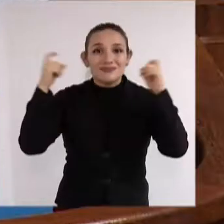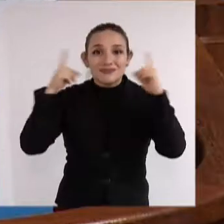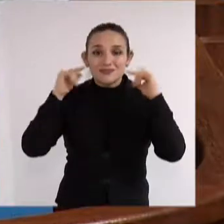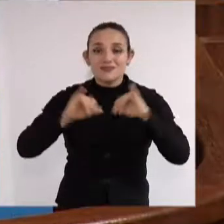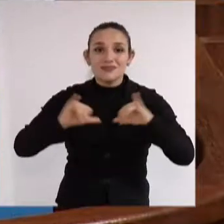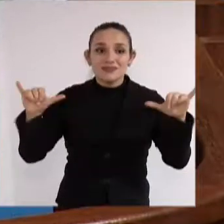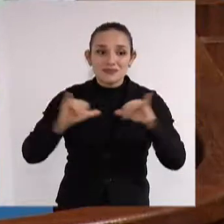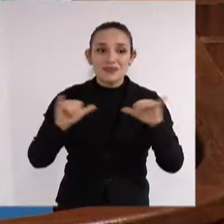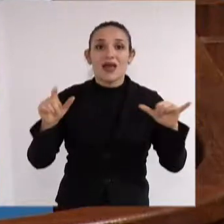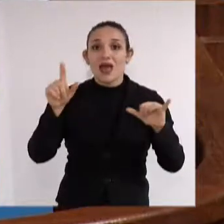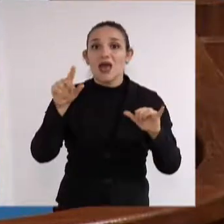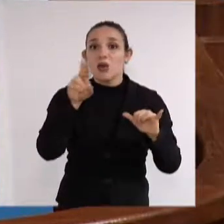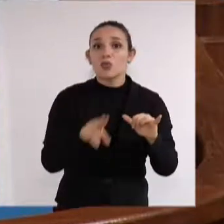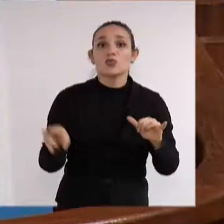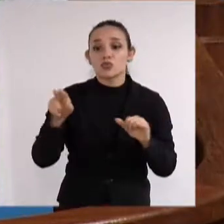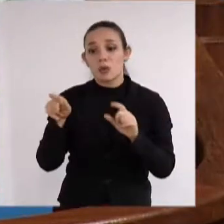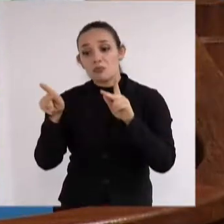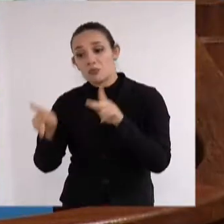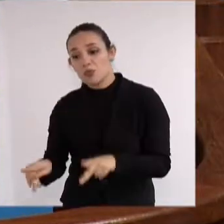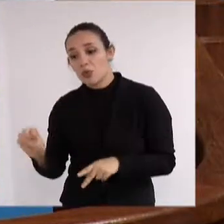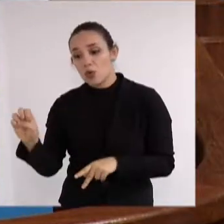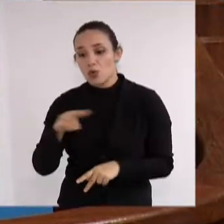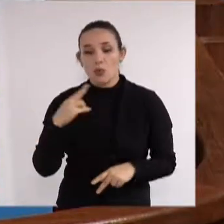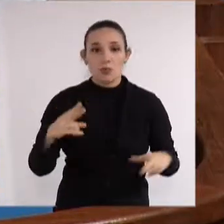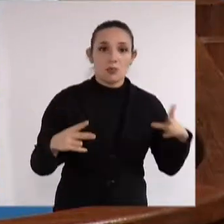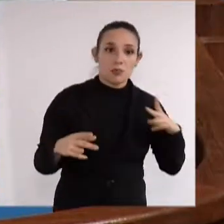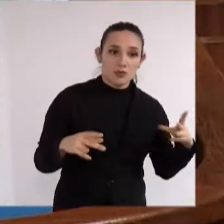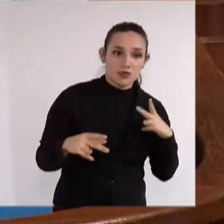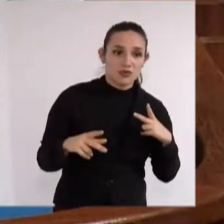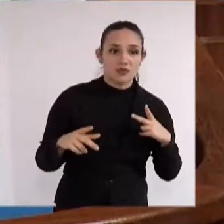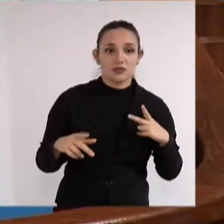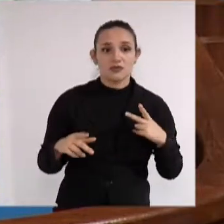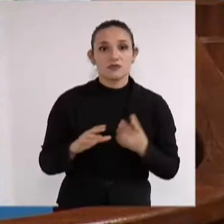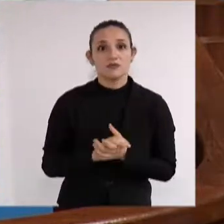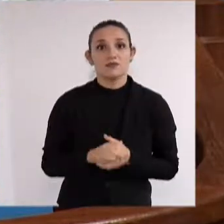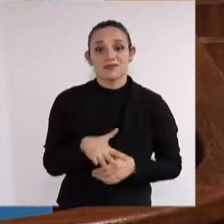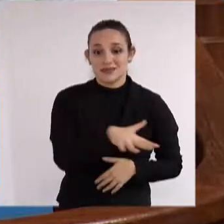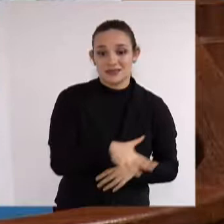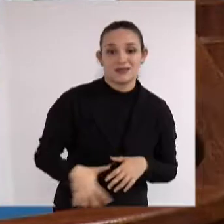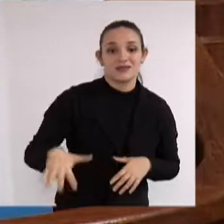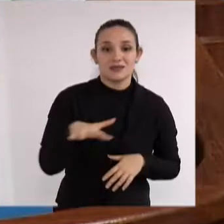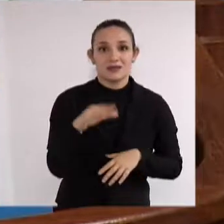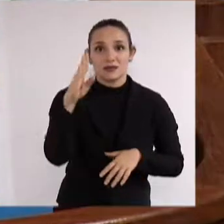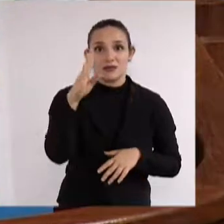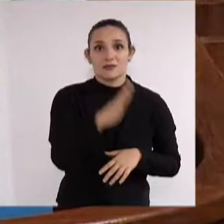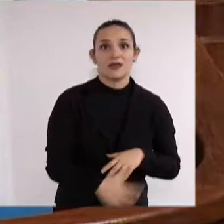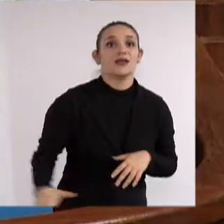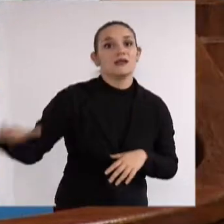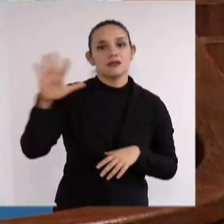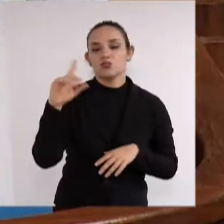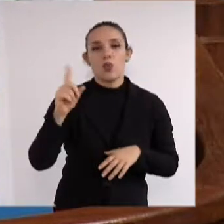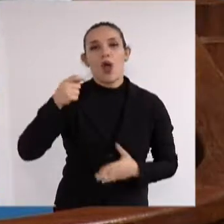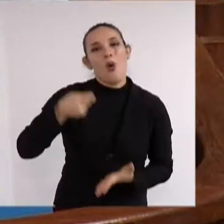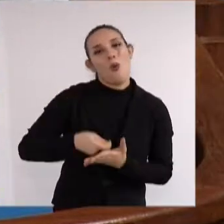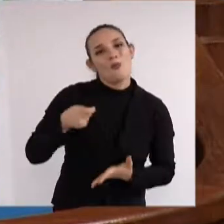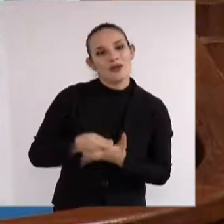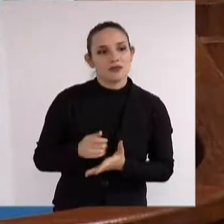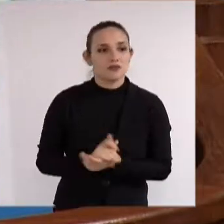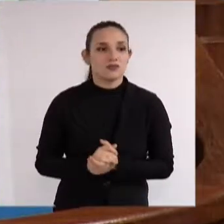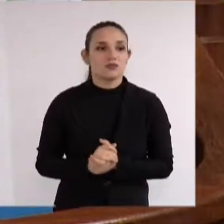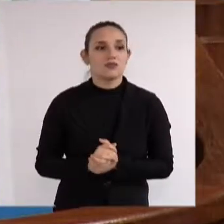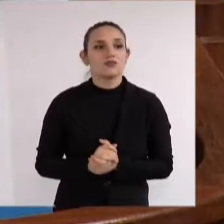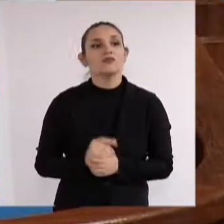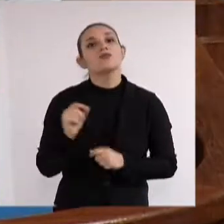edificações de uso público ou particular, de uso coletivo no território nacional. De uma maneira